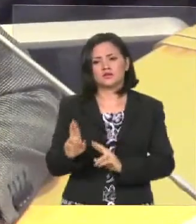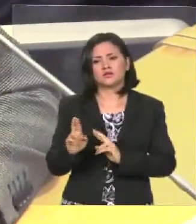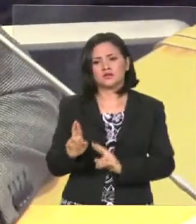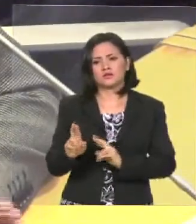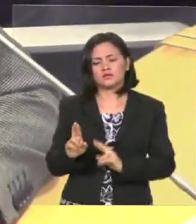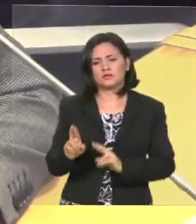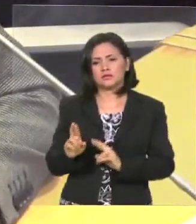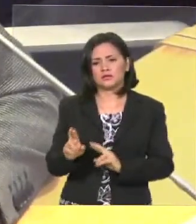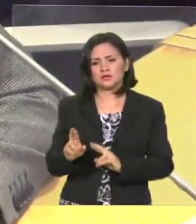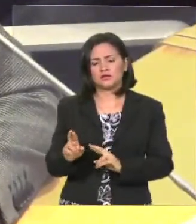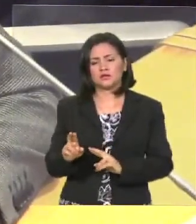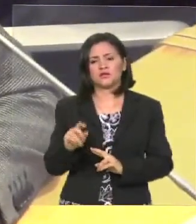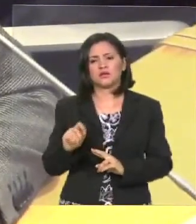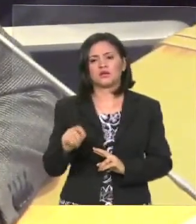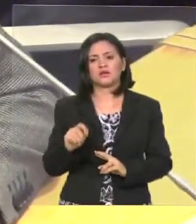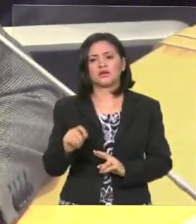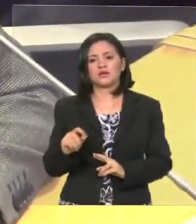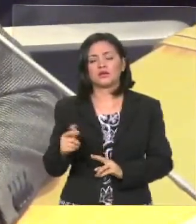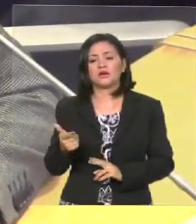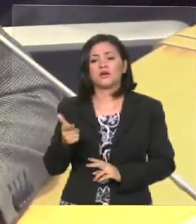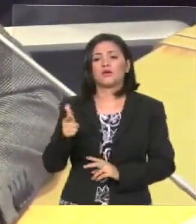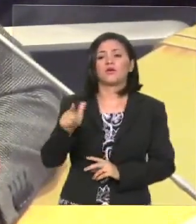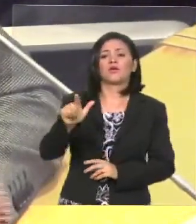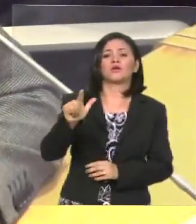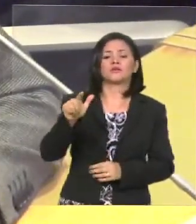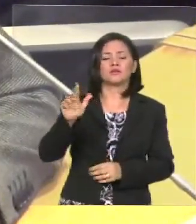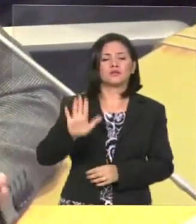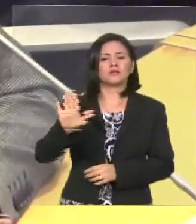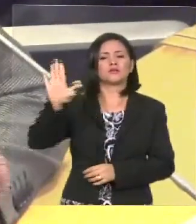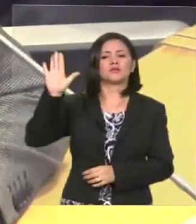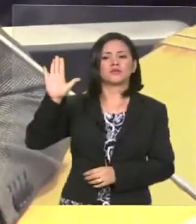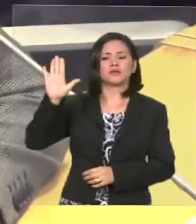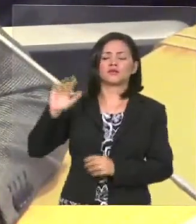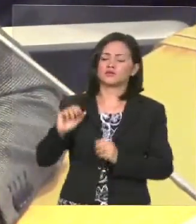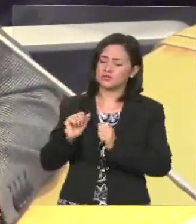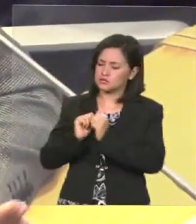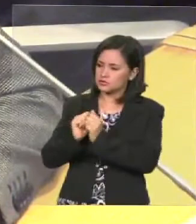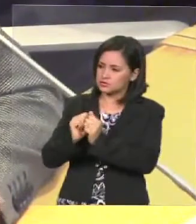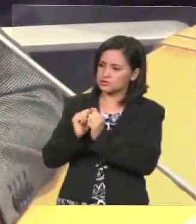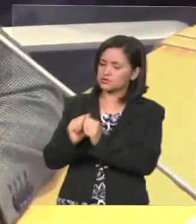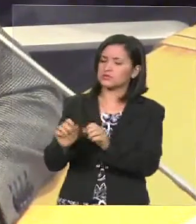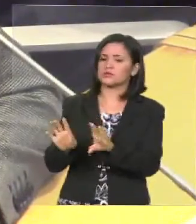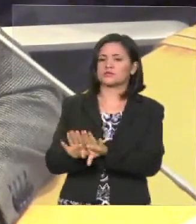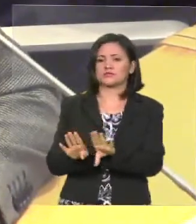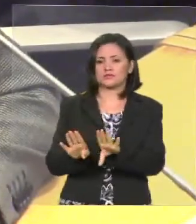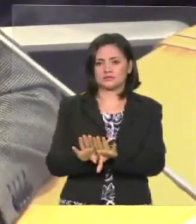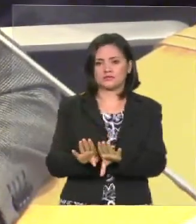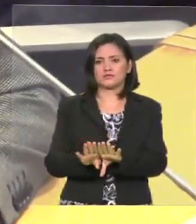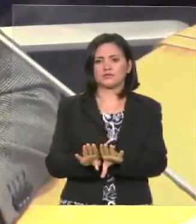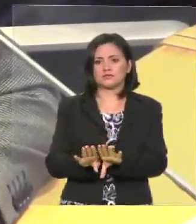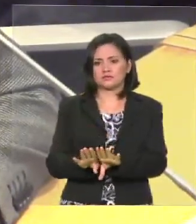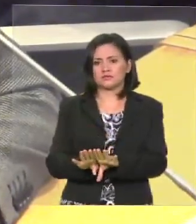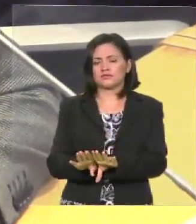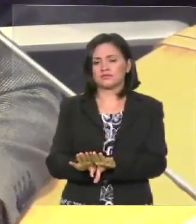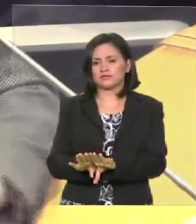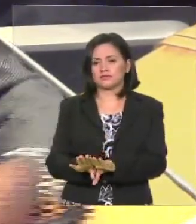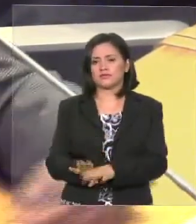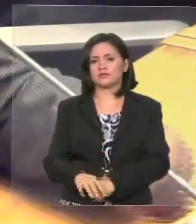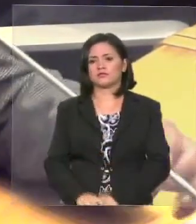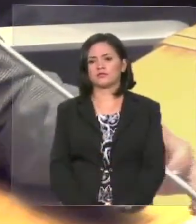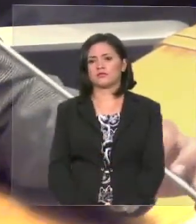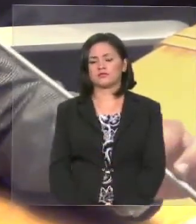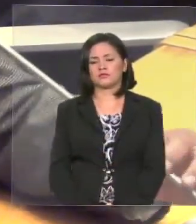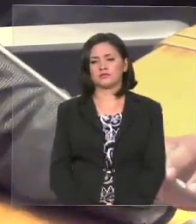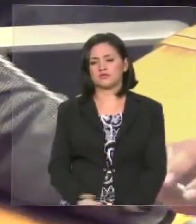poder participar de outras eleições, de outras campanhas, nós dois irmanados, como foi nessa primeira eleição majoritária de Vossa